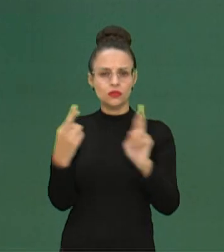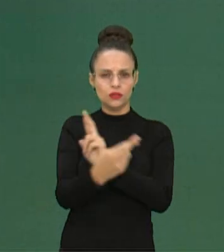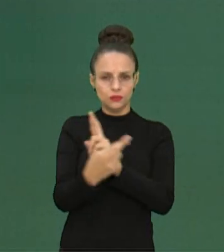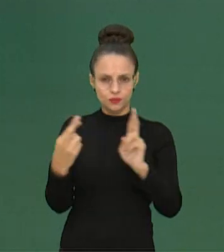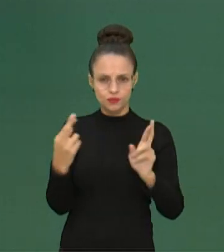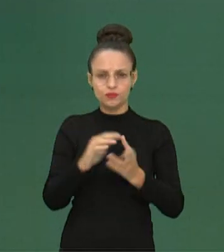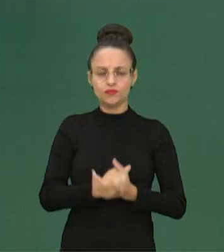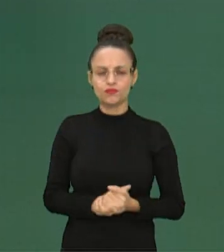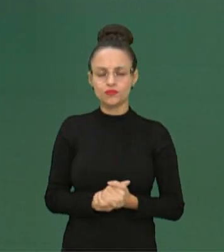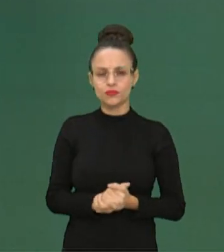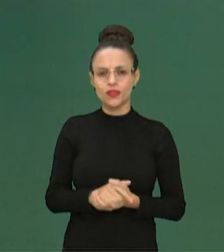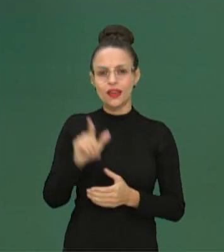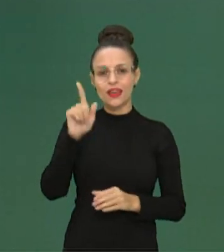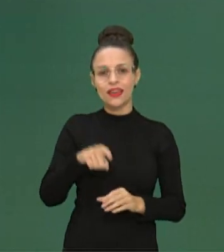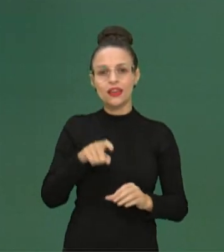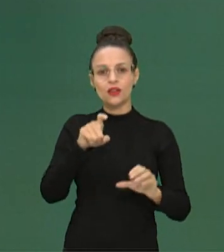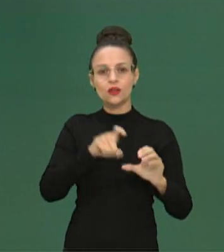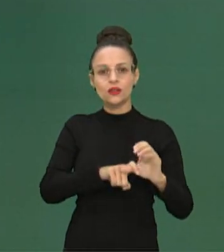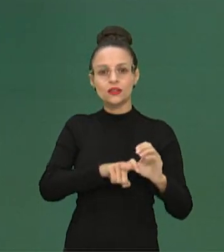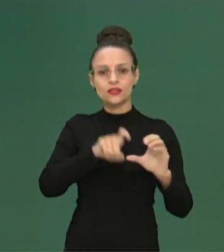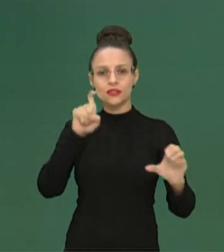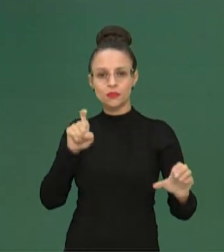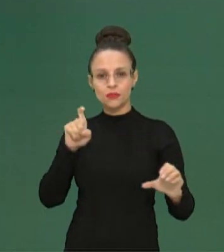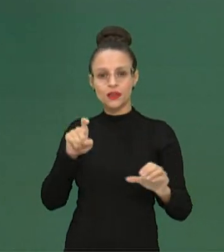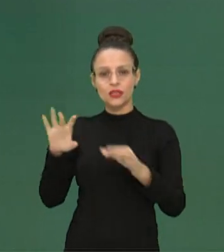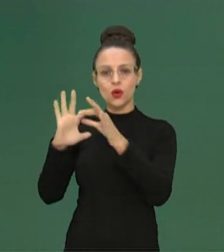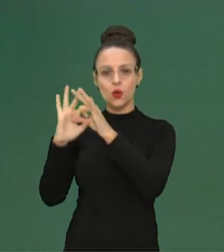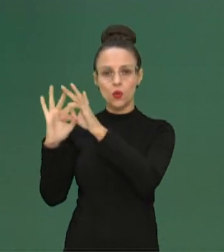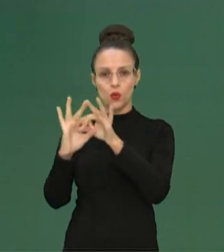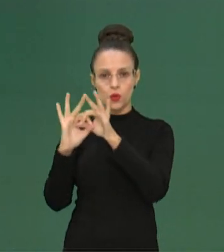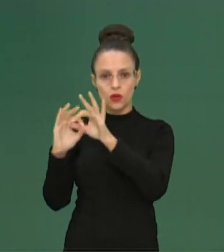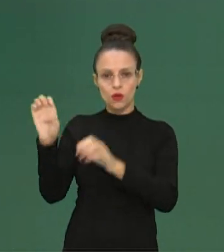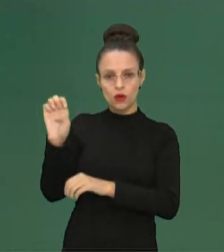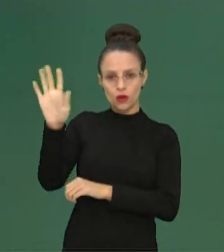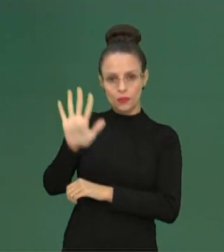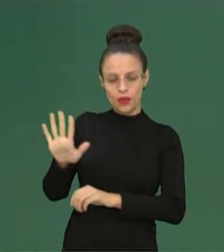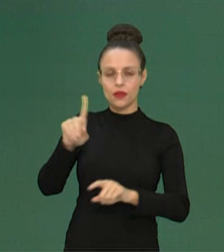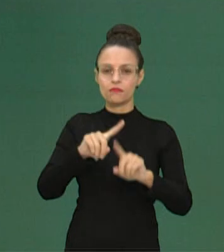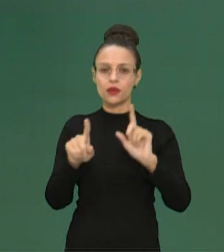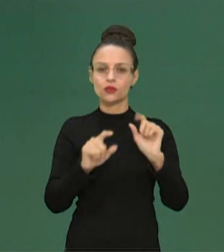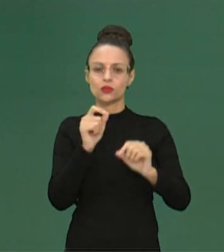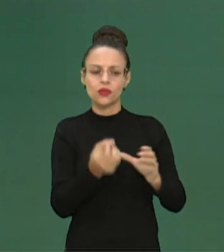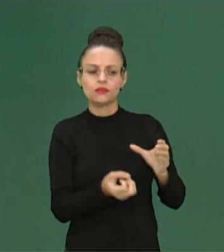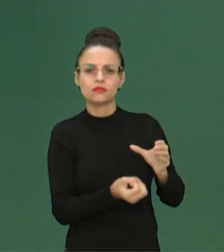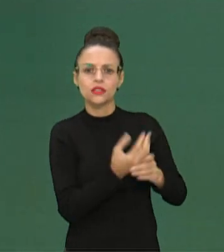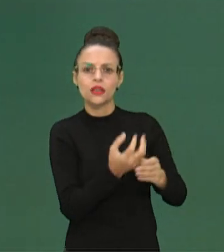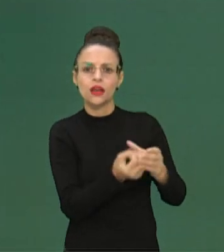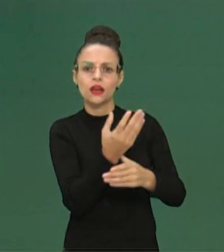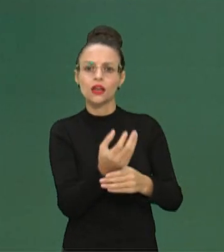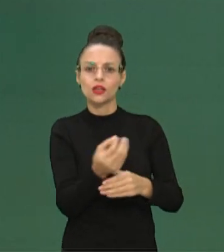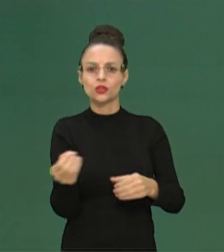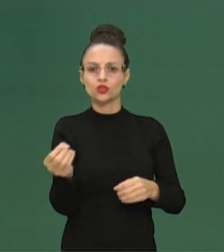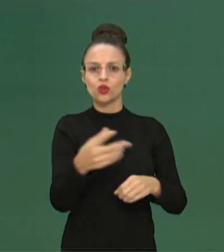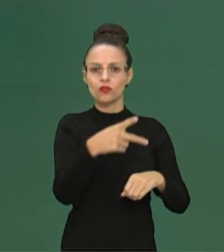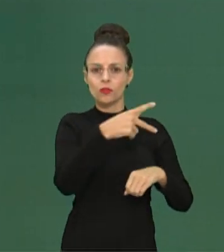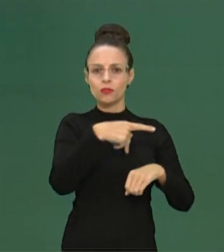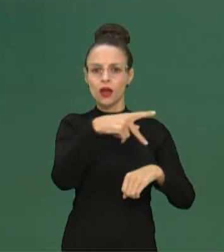com o Brexit, que é separar da União Europeia. Mas a gente vai discutir aqui a ideia de criar novos